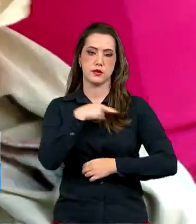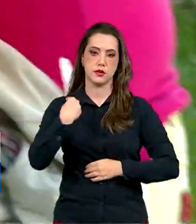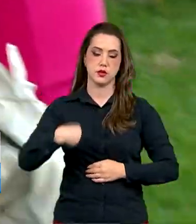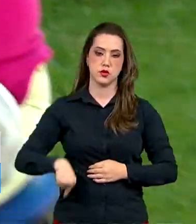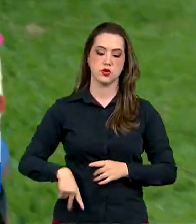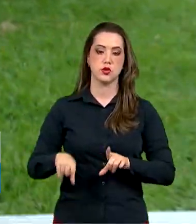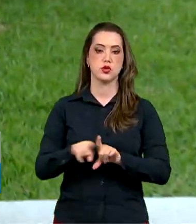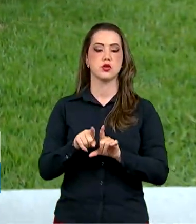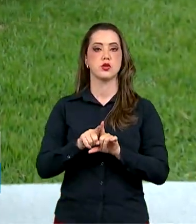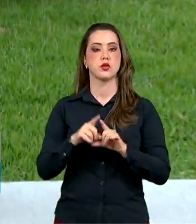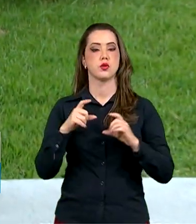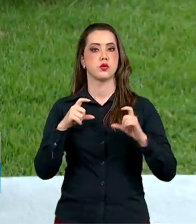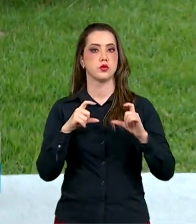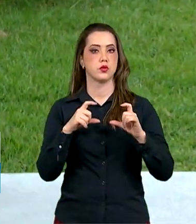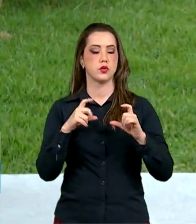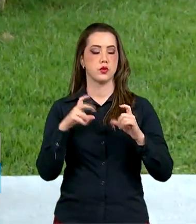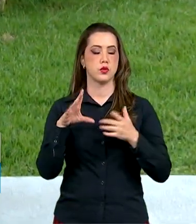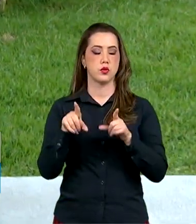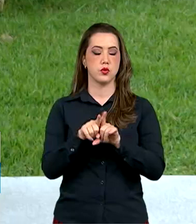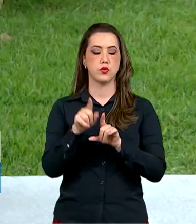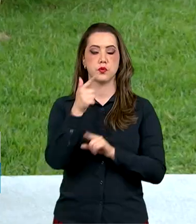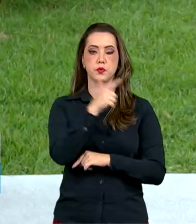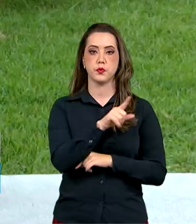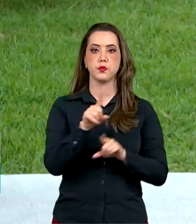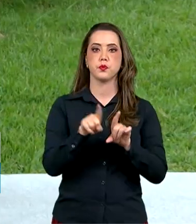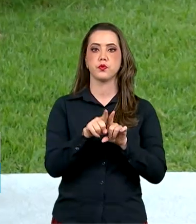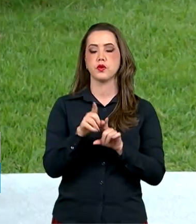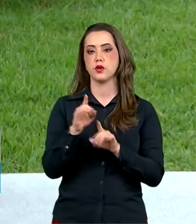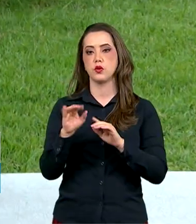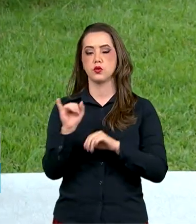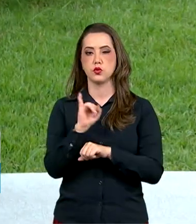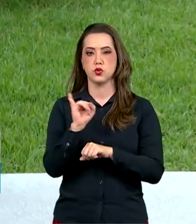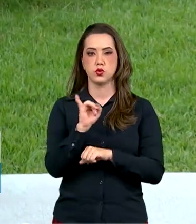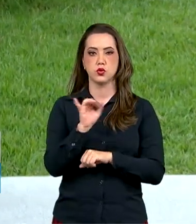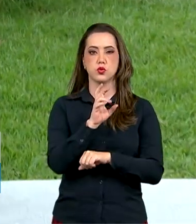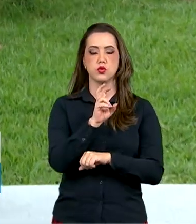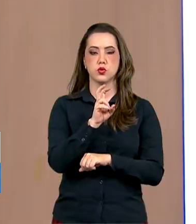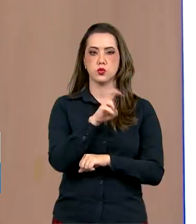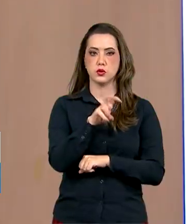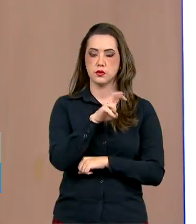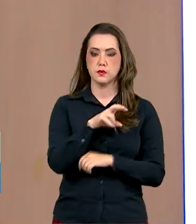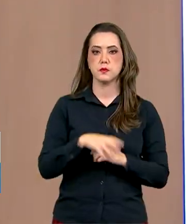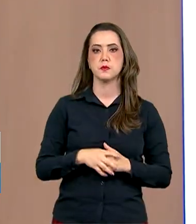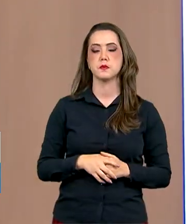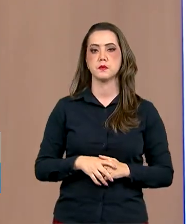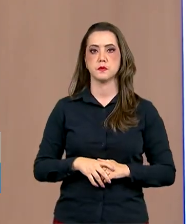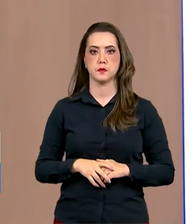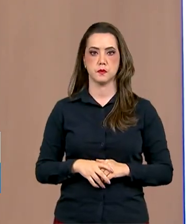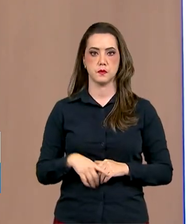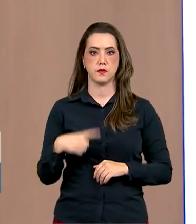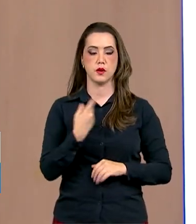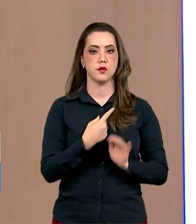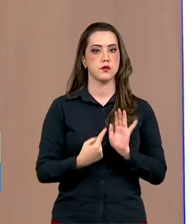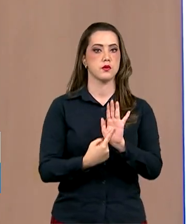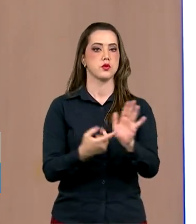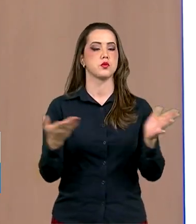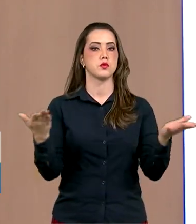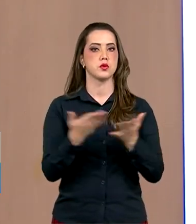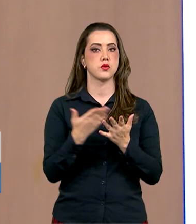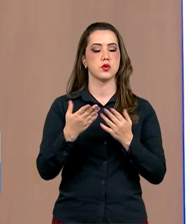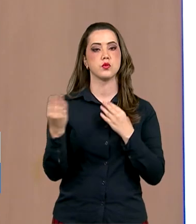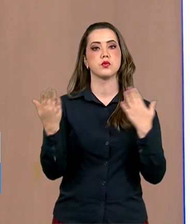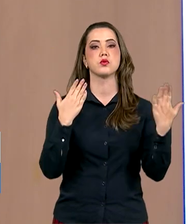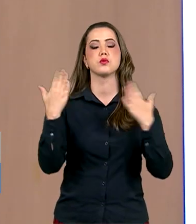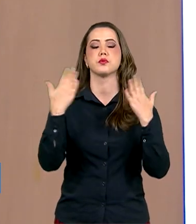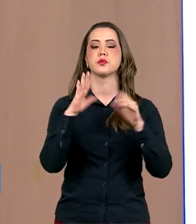etária de 6 meses a 3 anos, só podem se vacinar os pequenos com comorbidades. A gente mostra agora um panorama da Covid